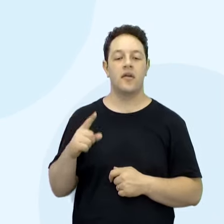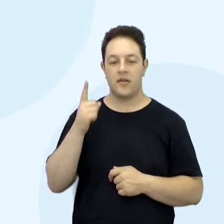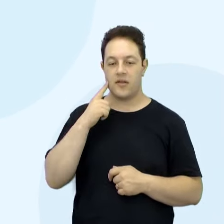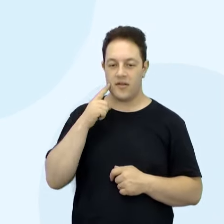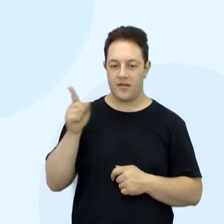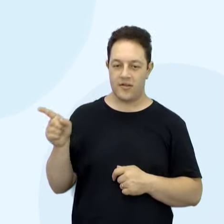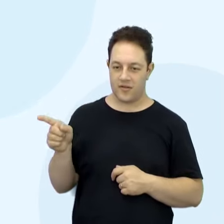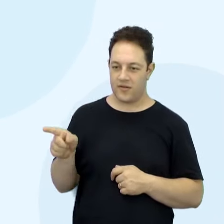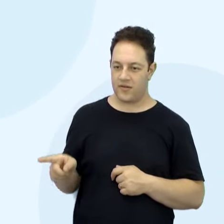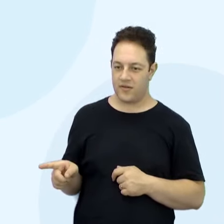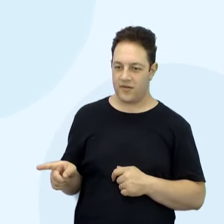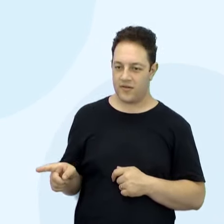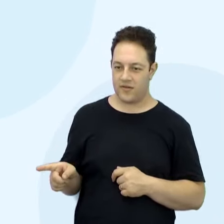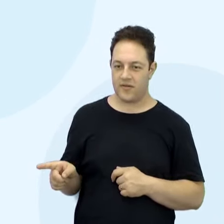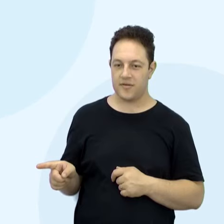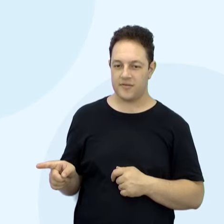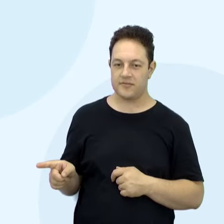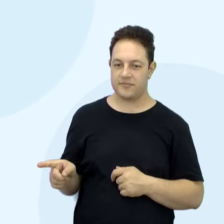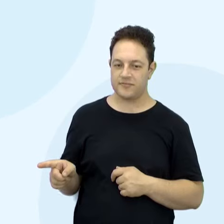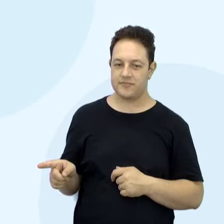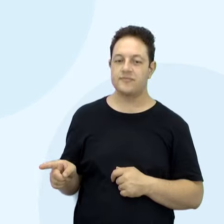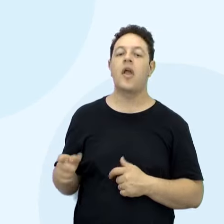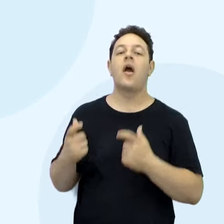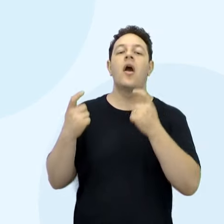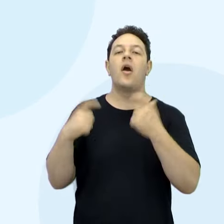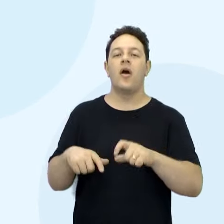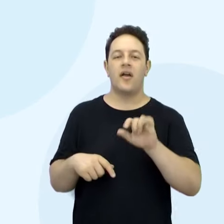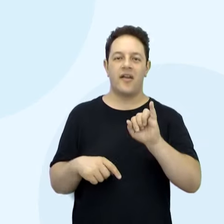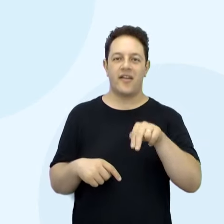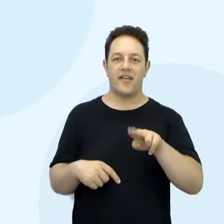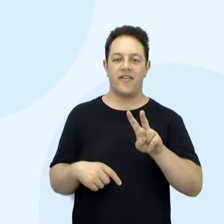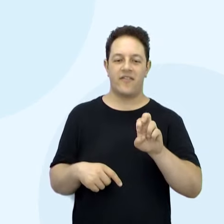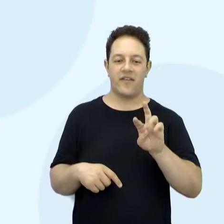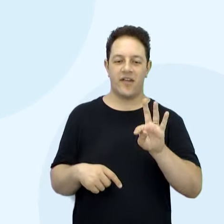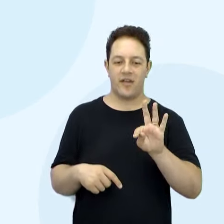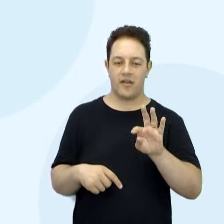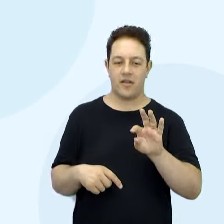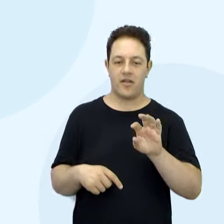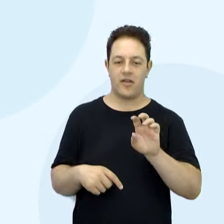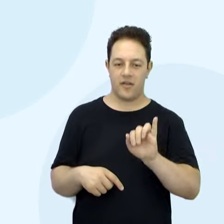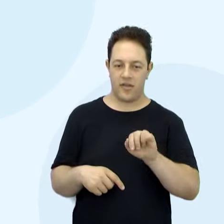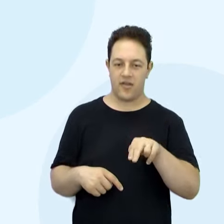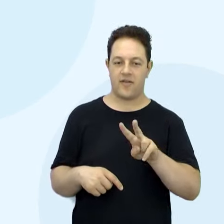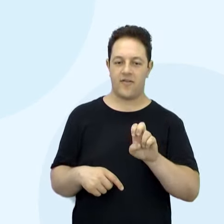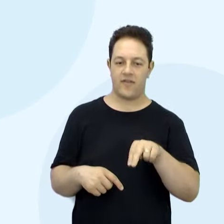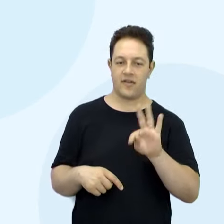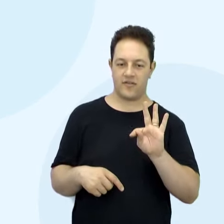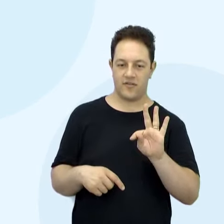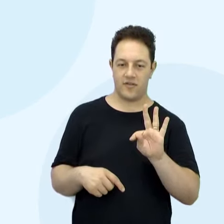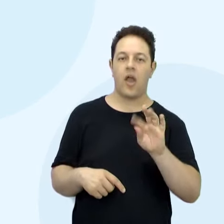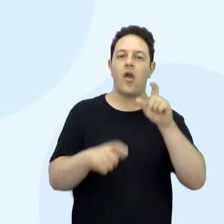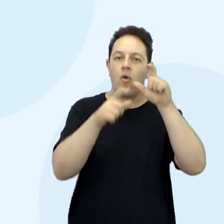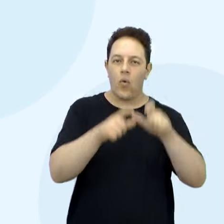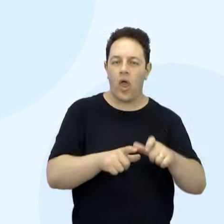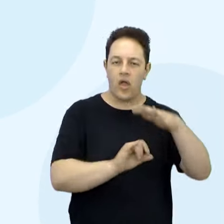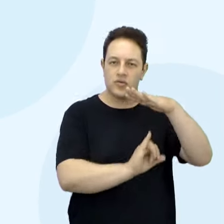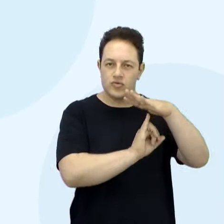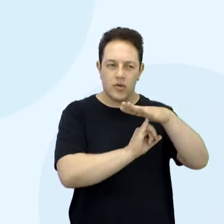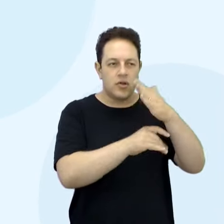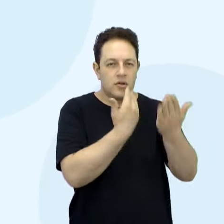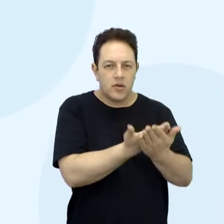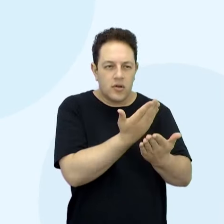tem aí indicado, né, que o Invest, esse instituto, ele fez aí uma pesquisa com os gastos.